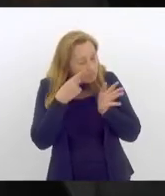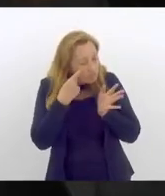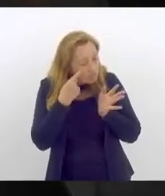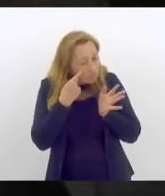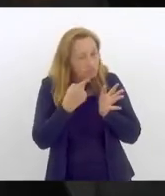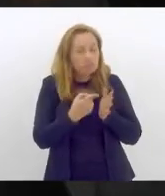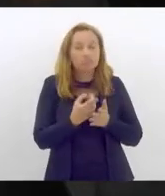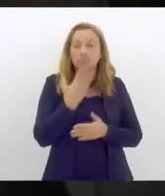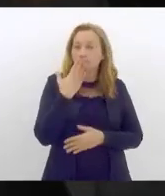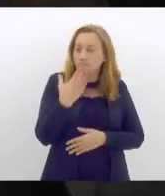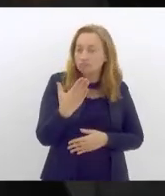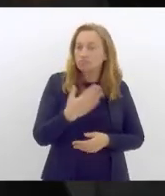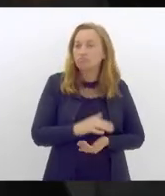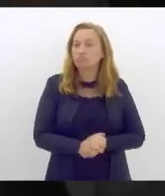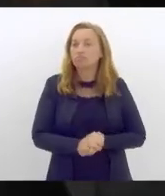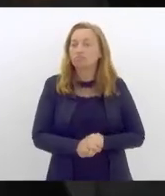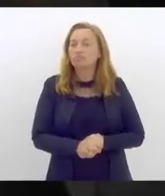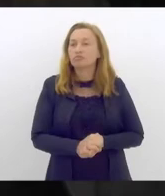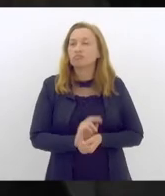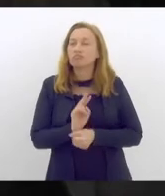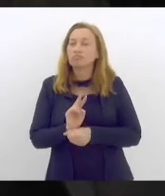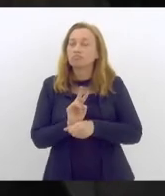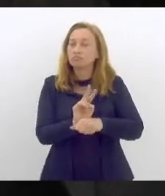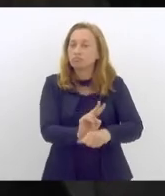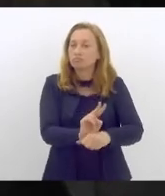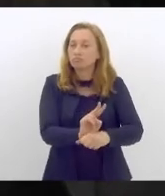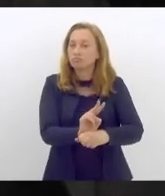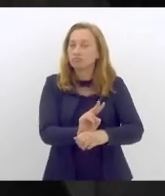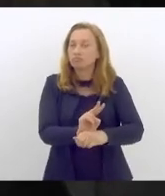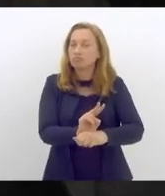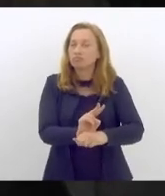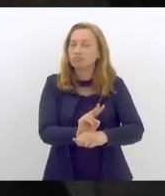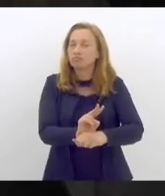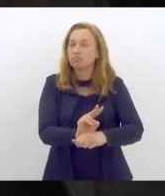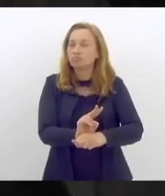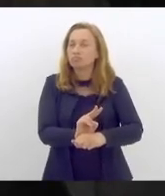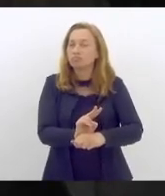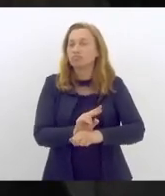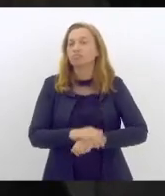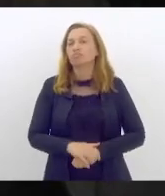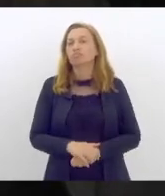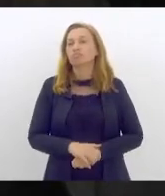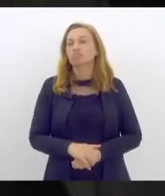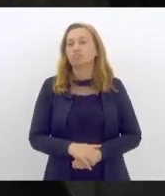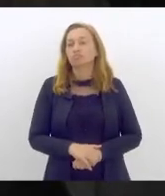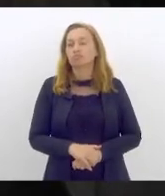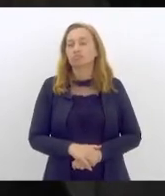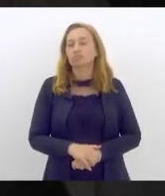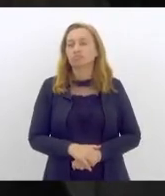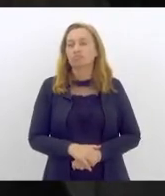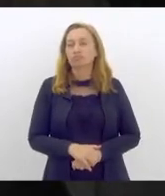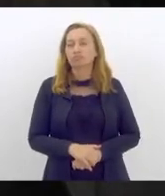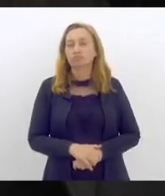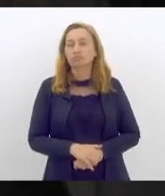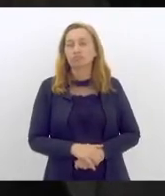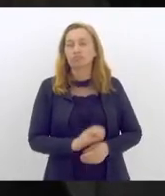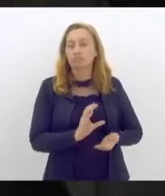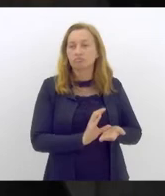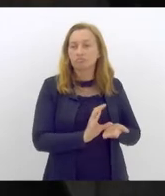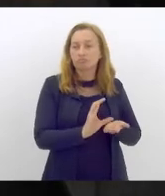esse tipo de empréstimo é de caráter de benefício social